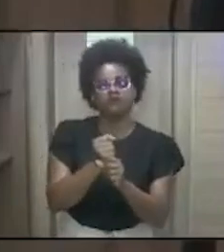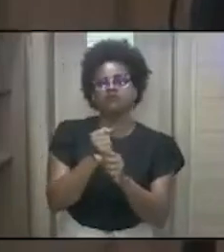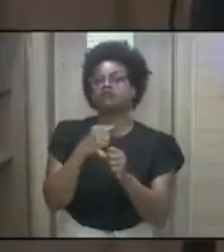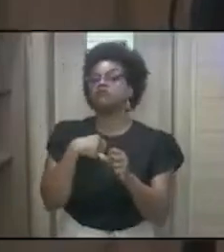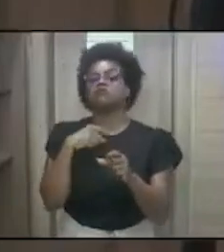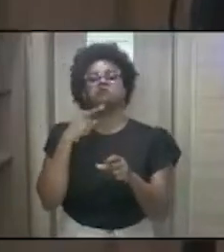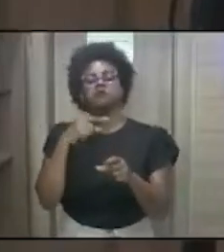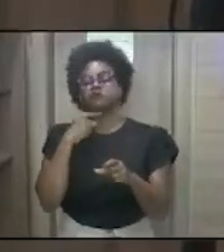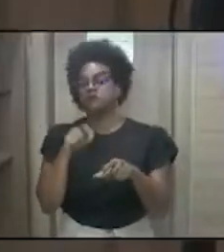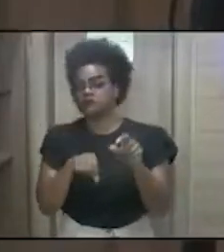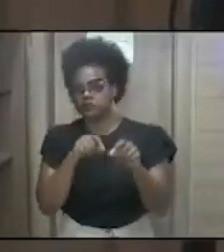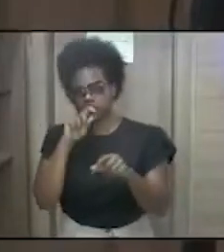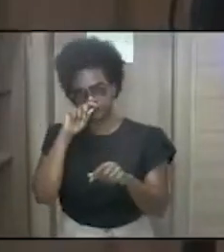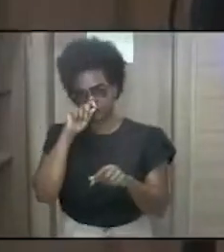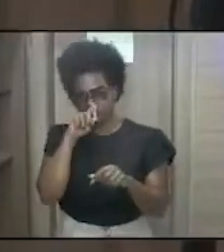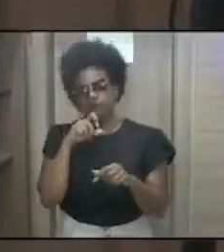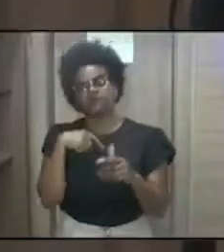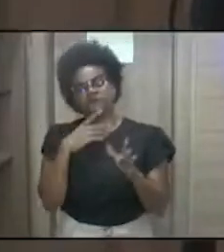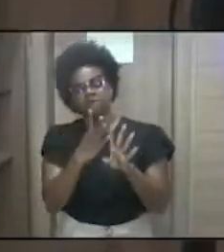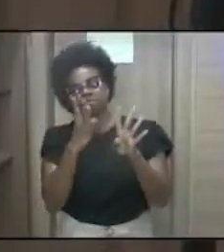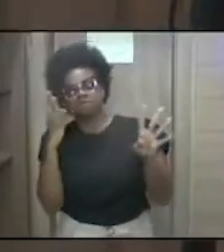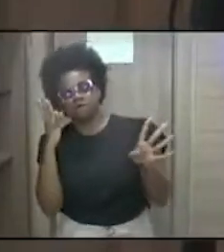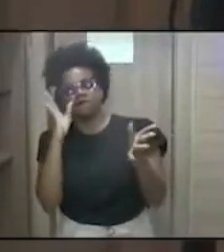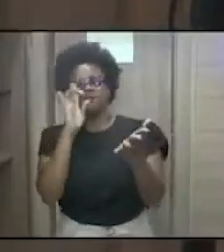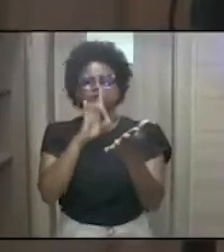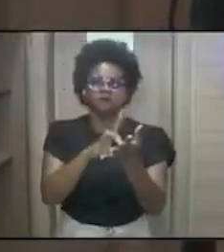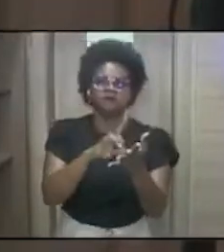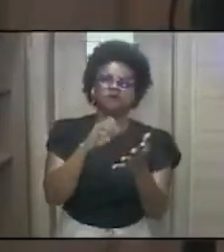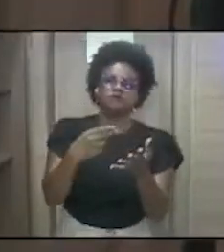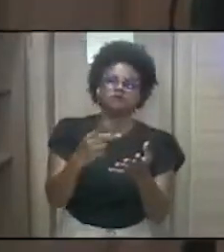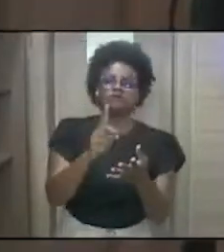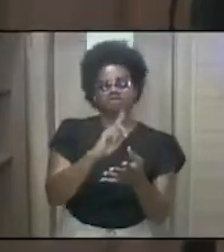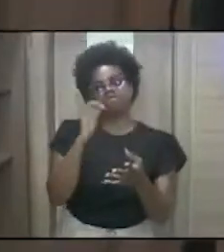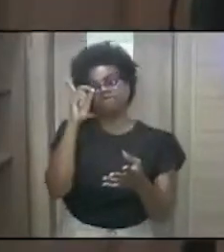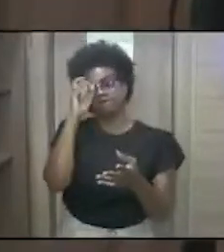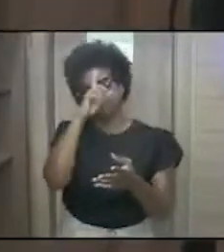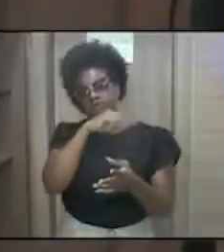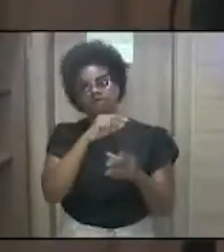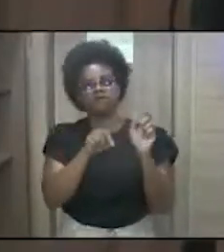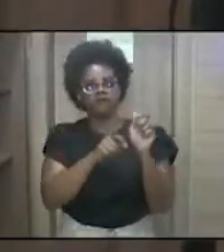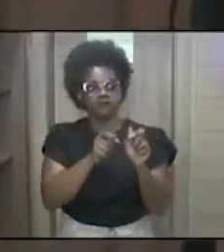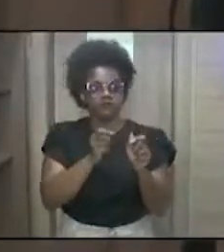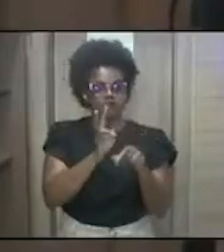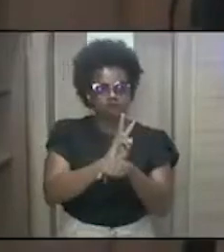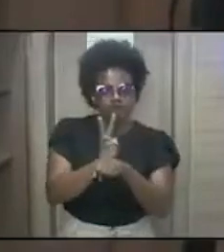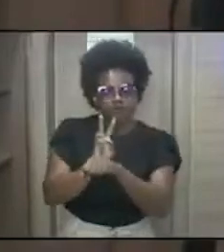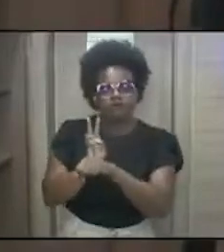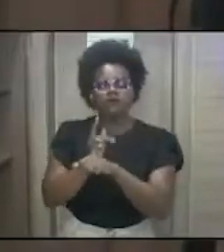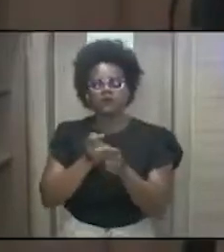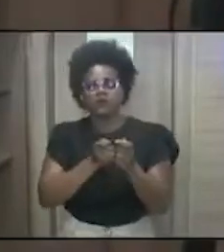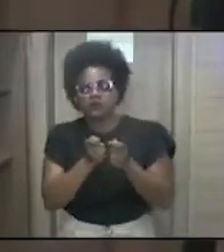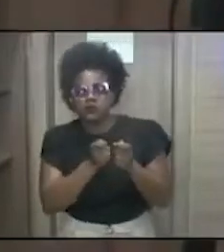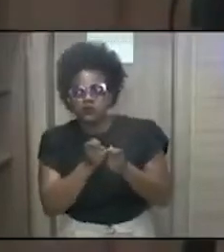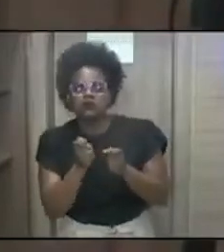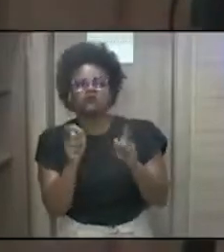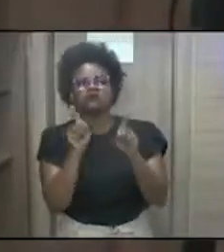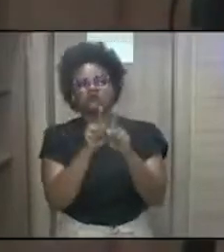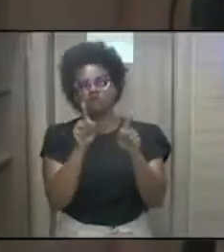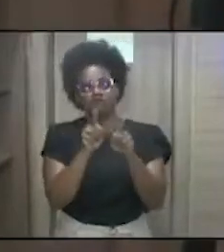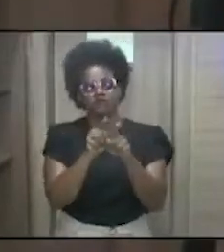se sabe exatamente se aquela fila é real, né? Então, uma dificuldade de monitorar e fazer um controle também